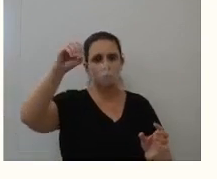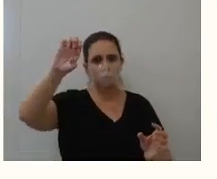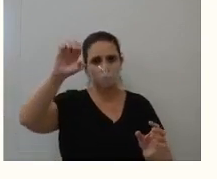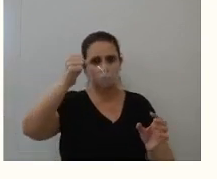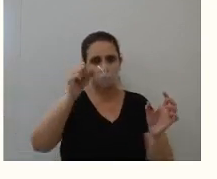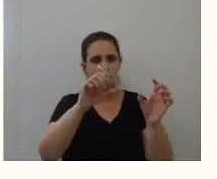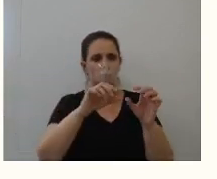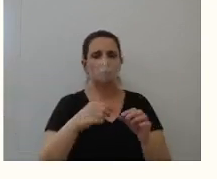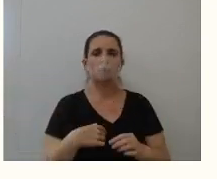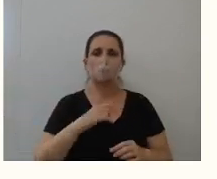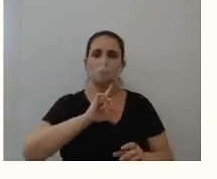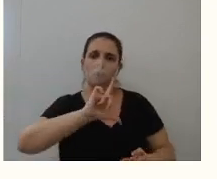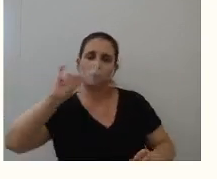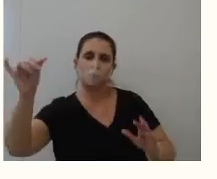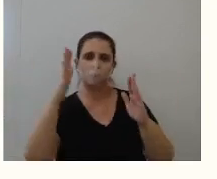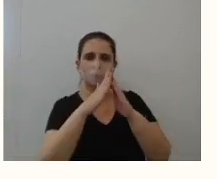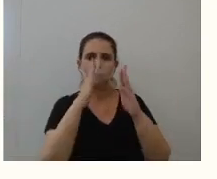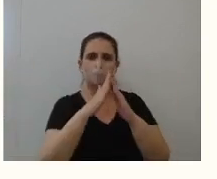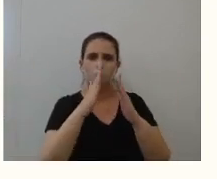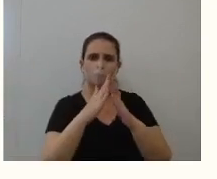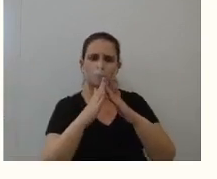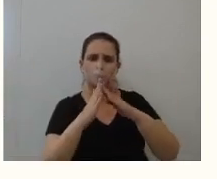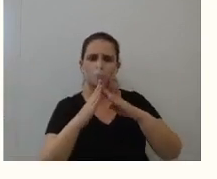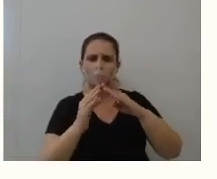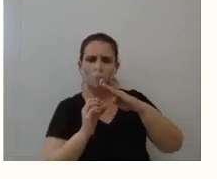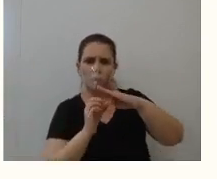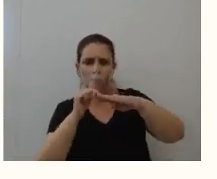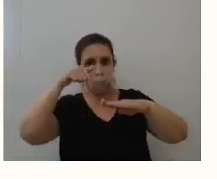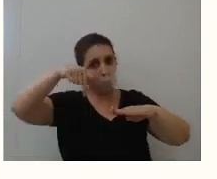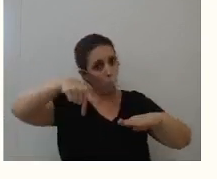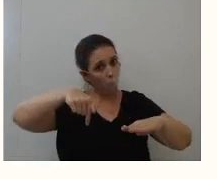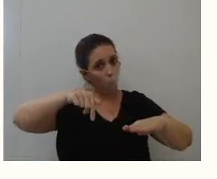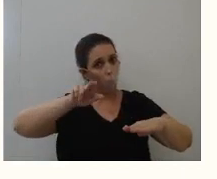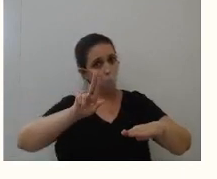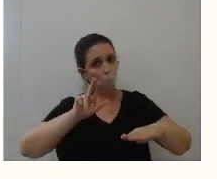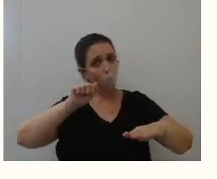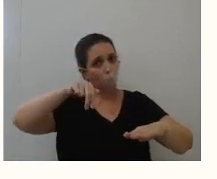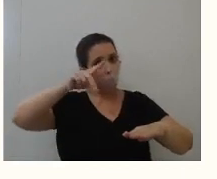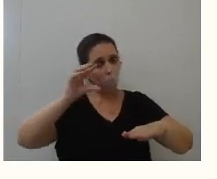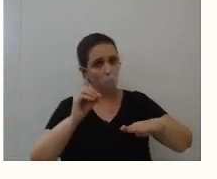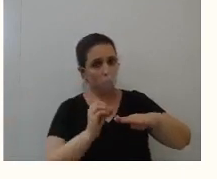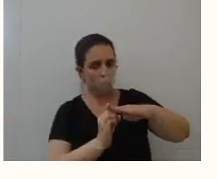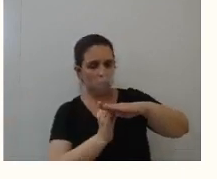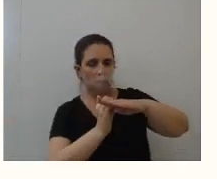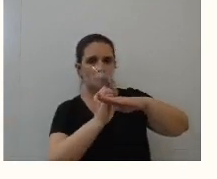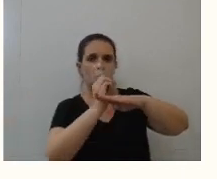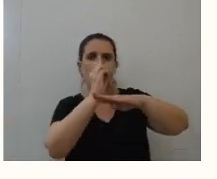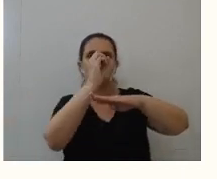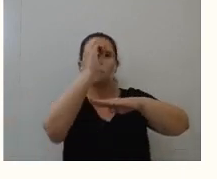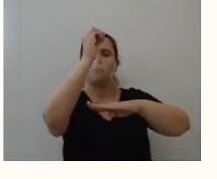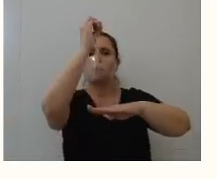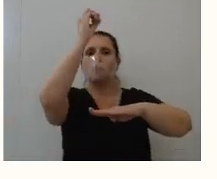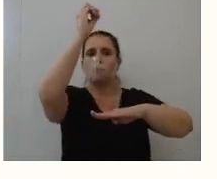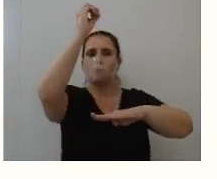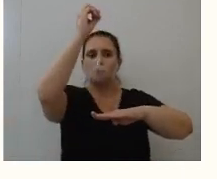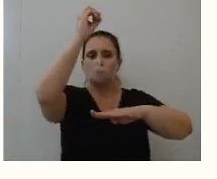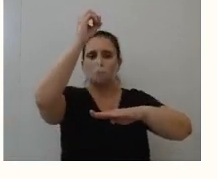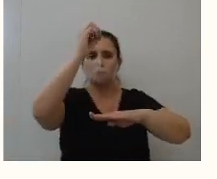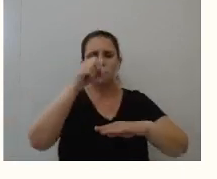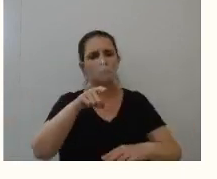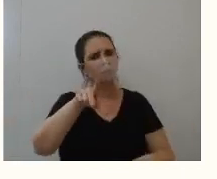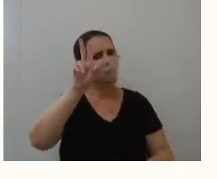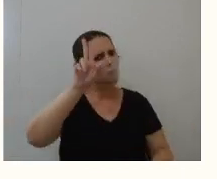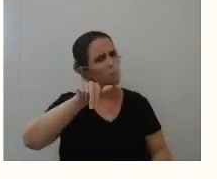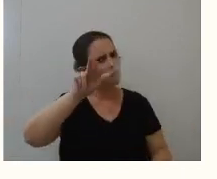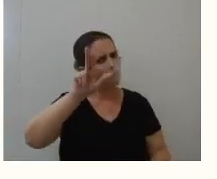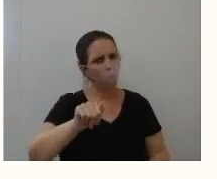casa quando amanhecia. Lembrando que a conjunção é invariável, ou seja, você nunca vai achar